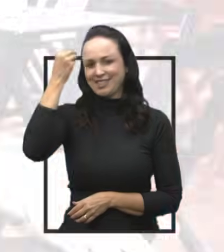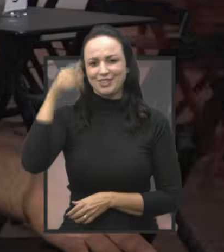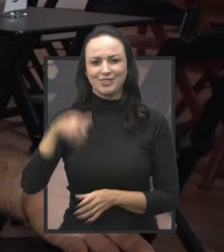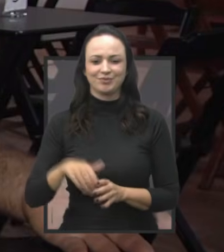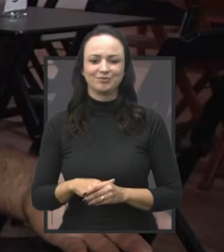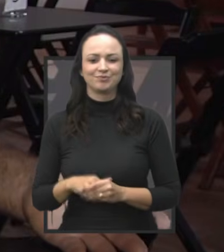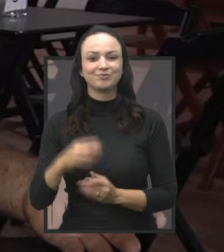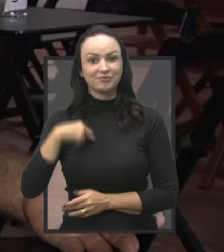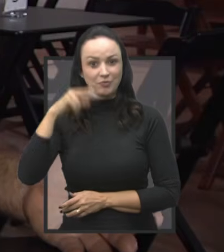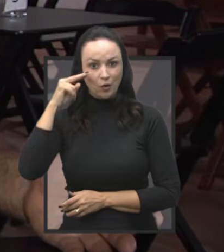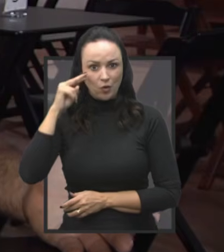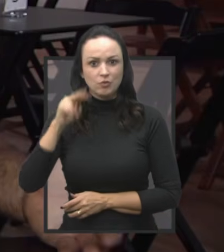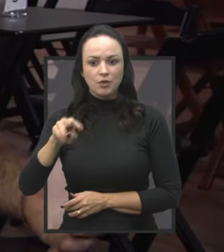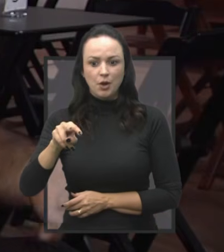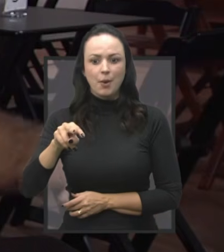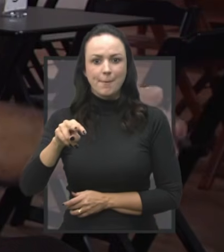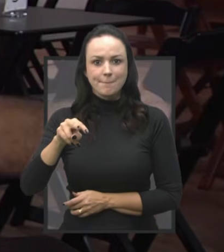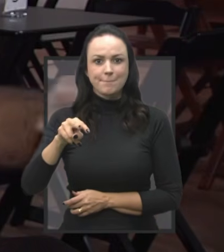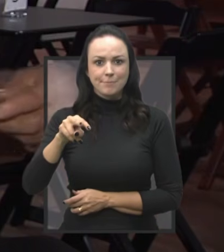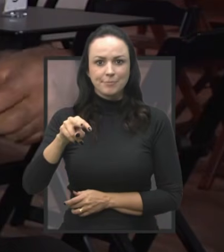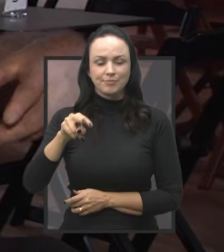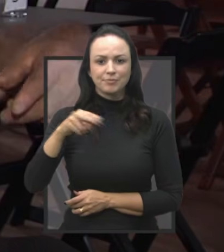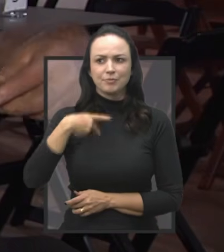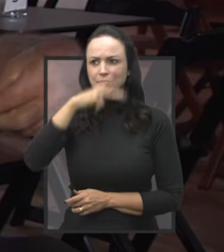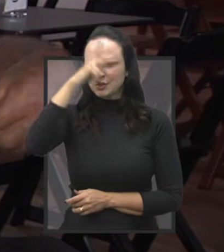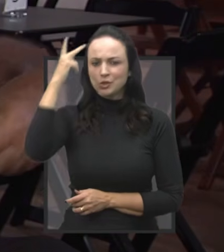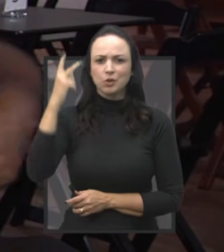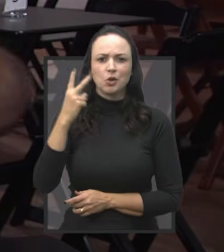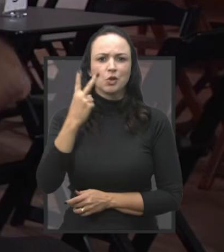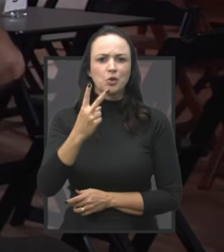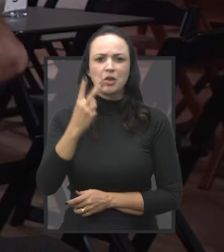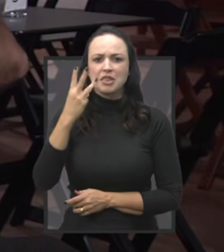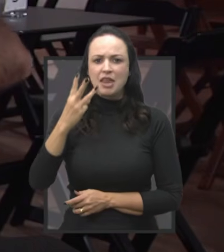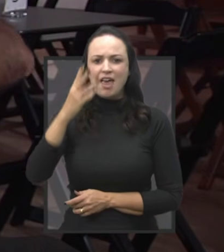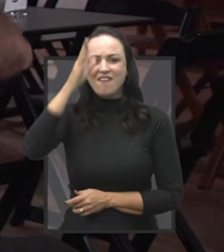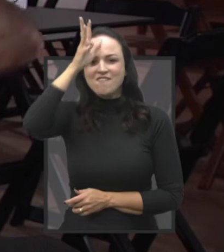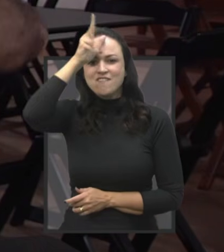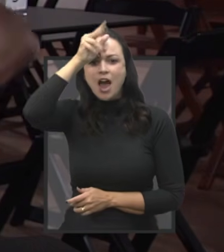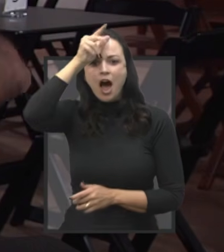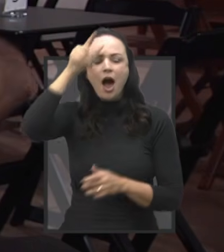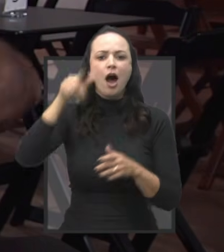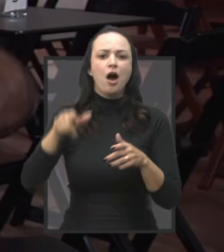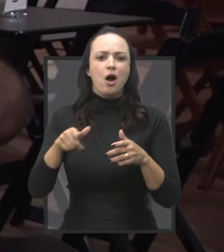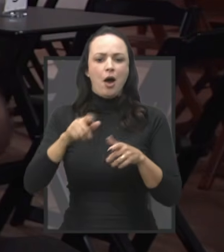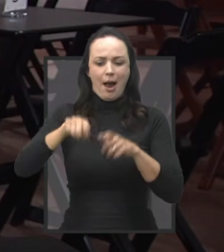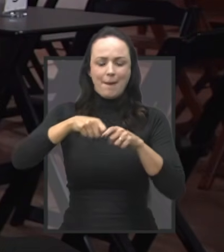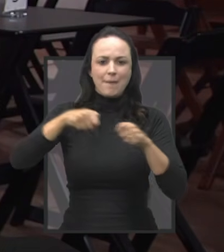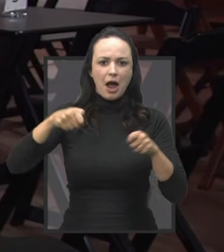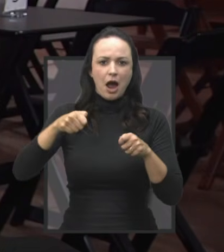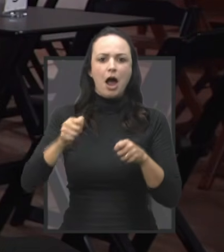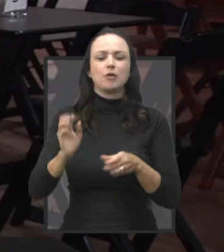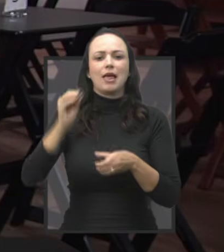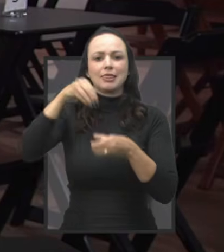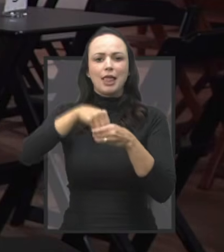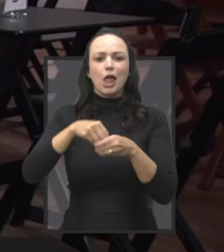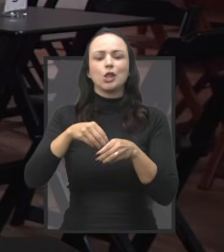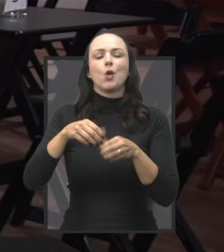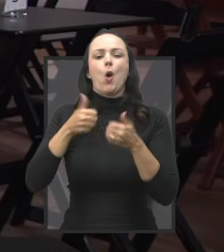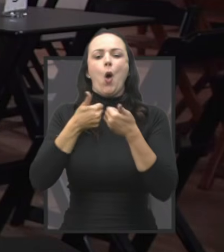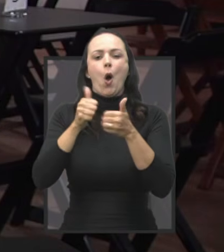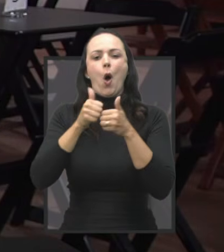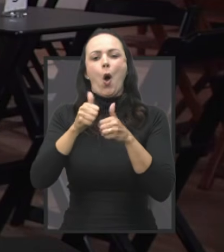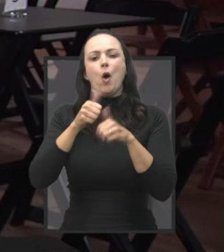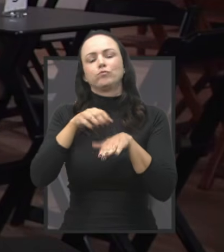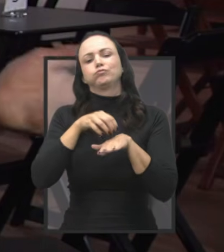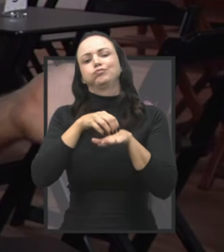disso. Eu vi gente com 2, 3 frangos amarrados, levava, montava no ônibus e